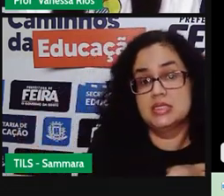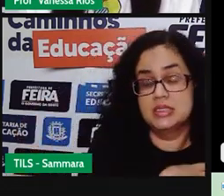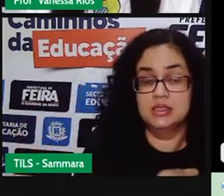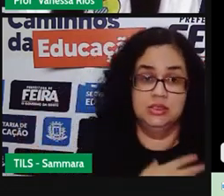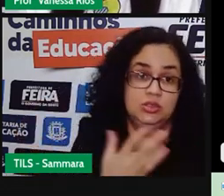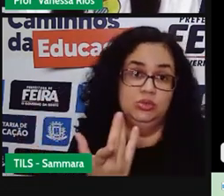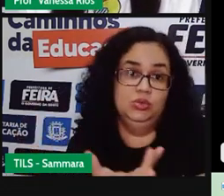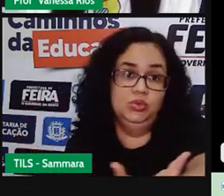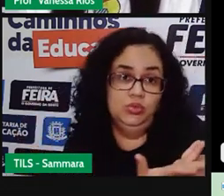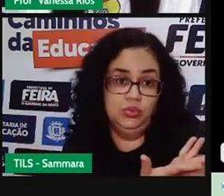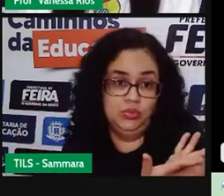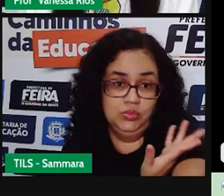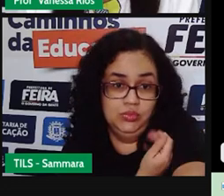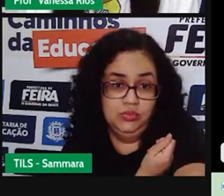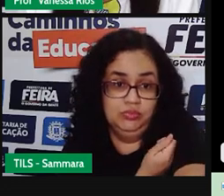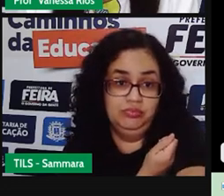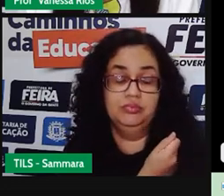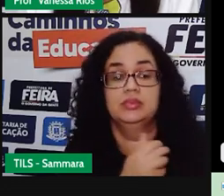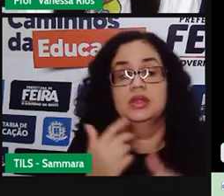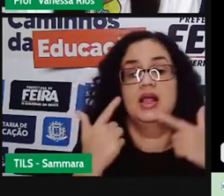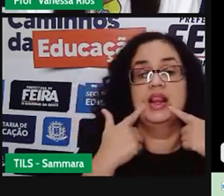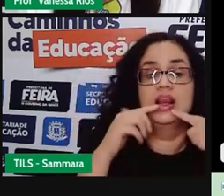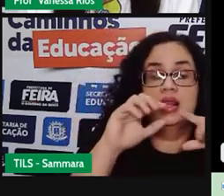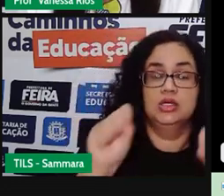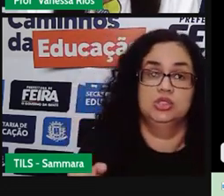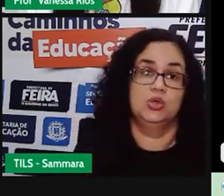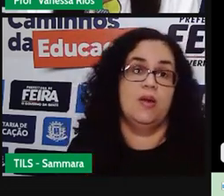nas suas composições.